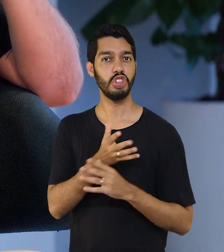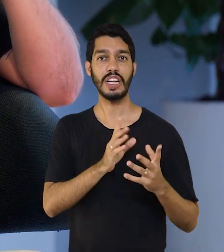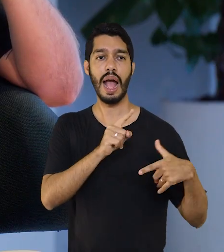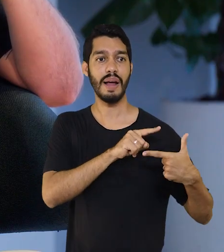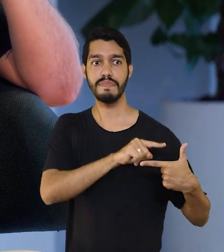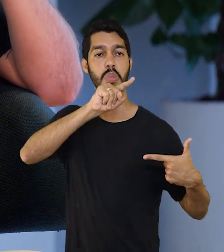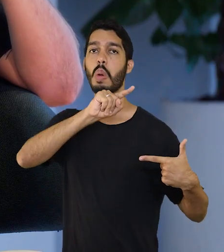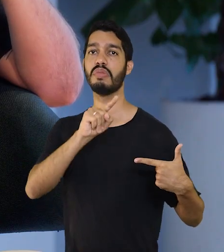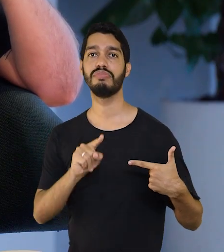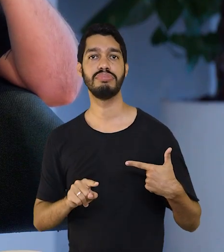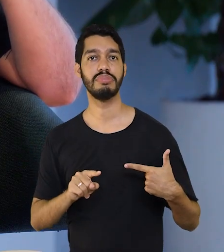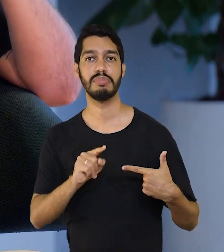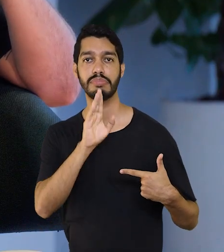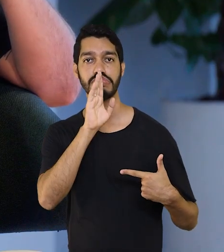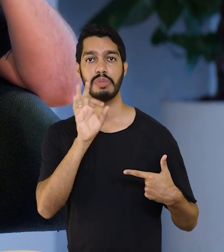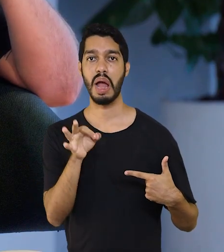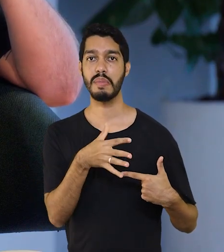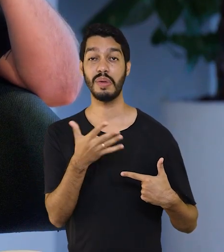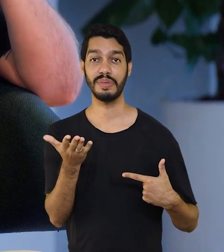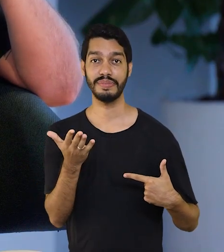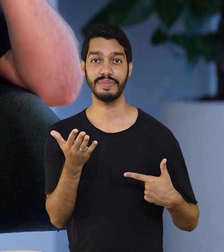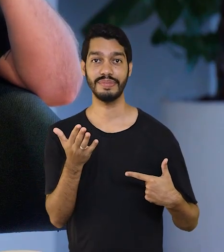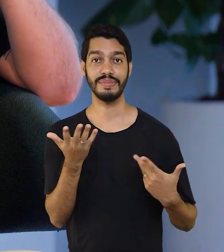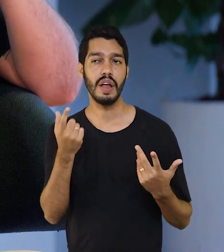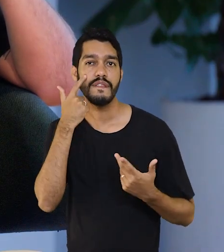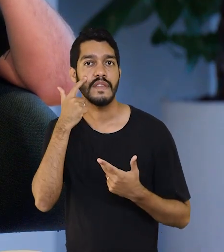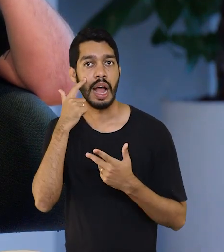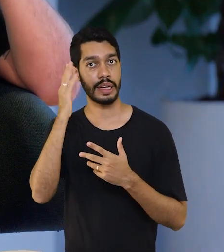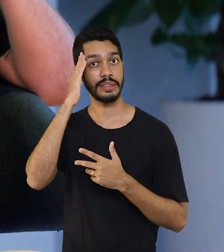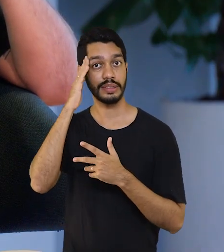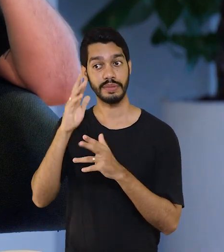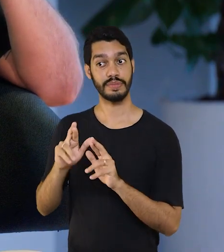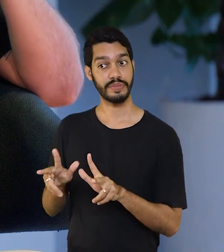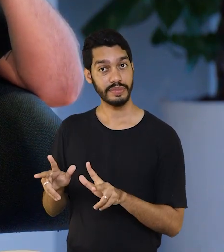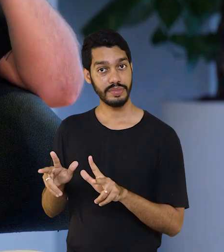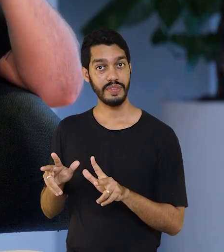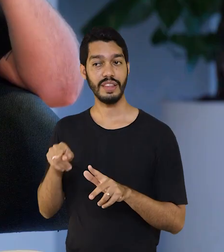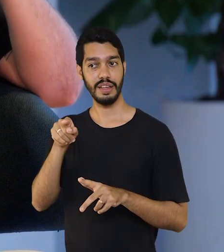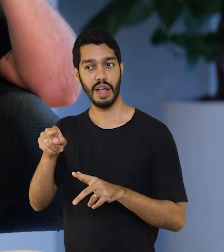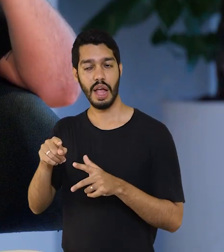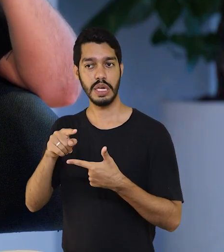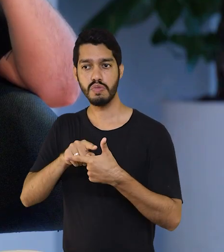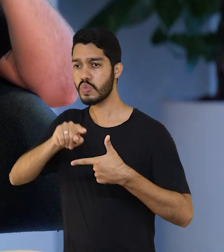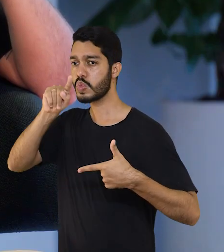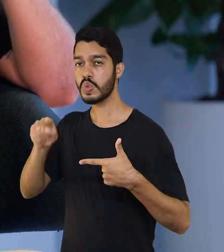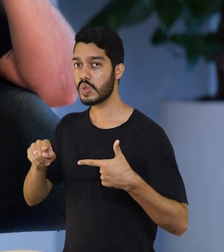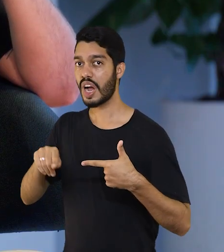esses voos de galinha, essas tendências efêmeras, do comportamento não efêmero. Calvície é não efêmero, tá,